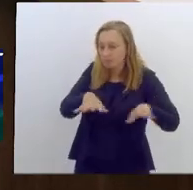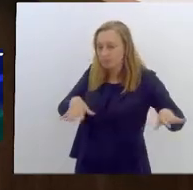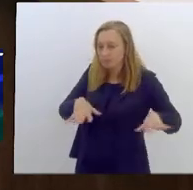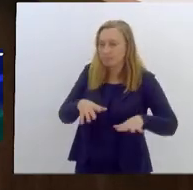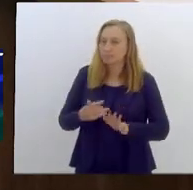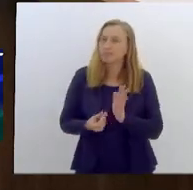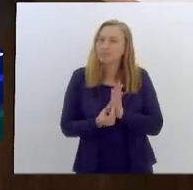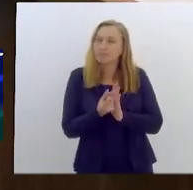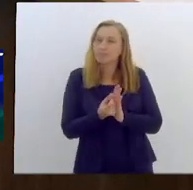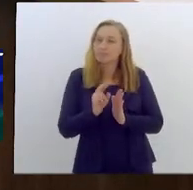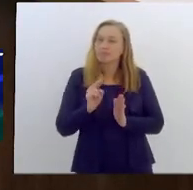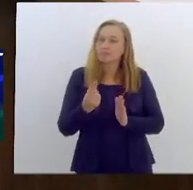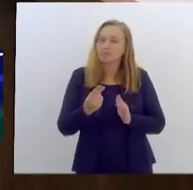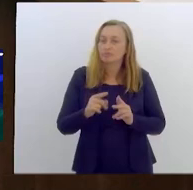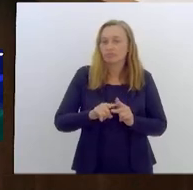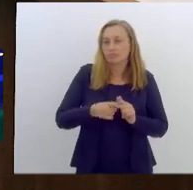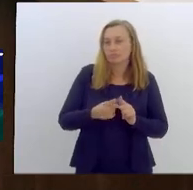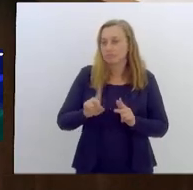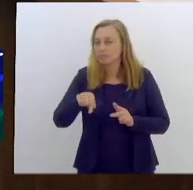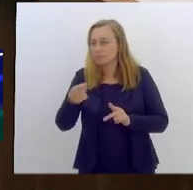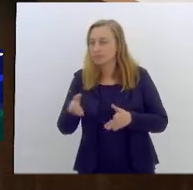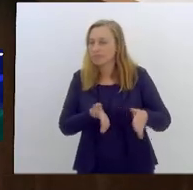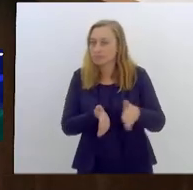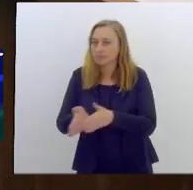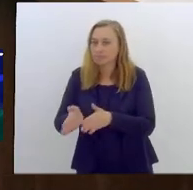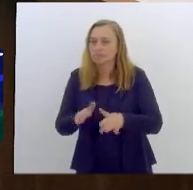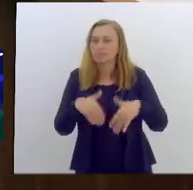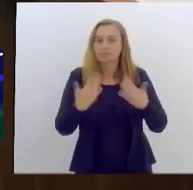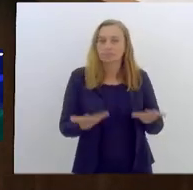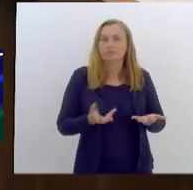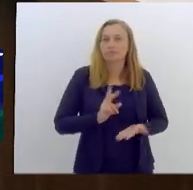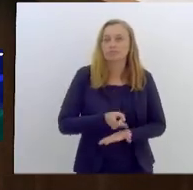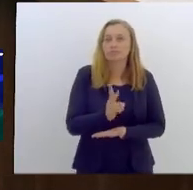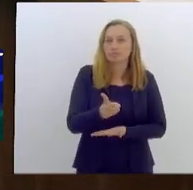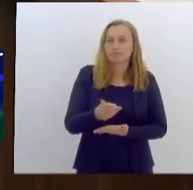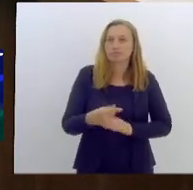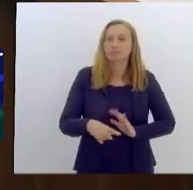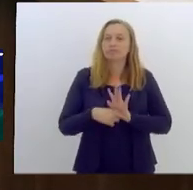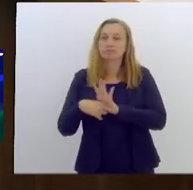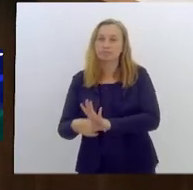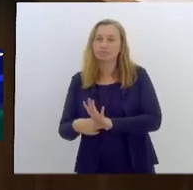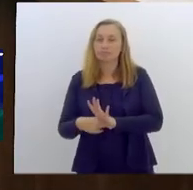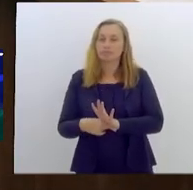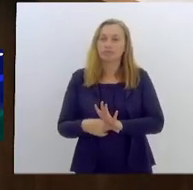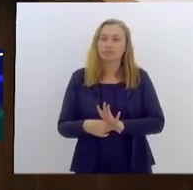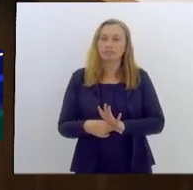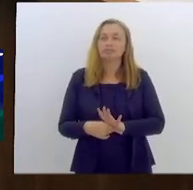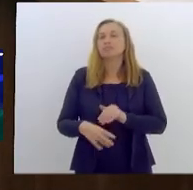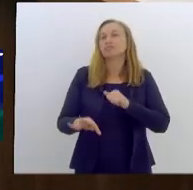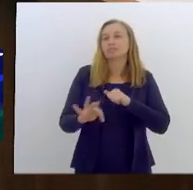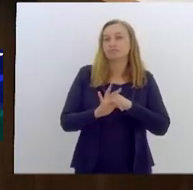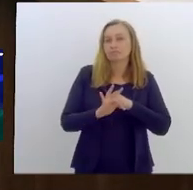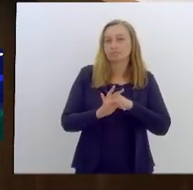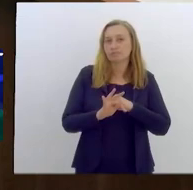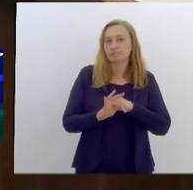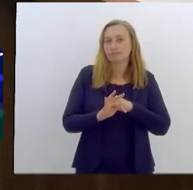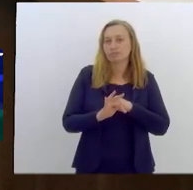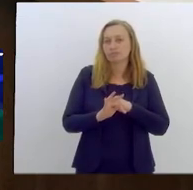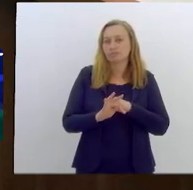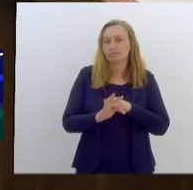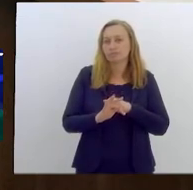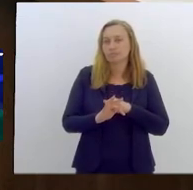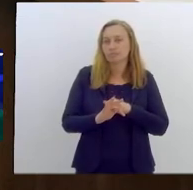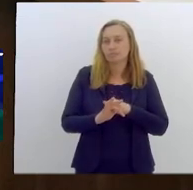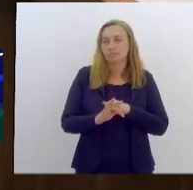orçamentos ou remanejar para outros caminhos. Então, é sempre uma contribuição para uma peça que é técnica, que,